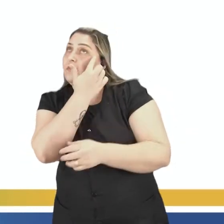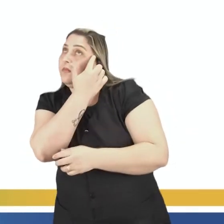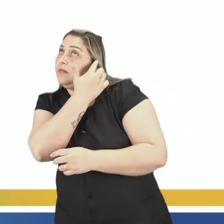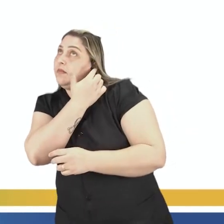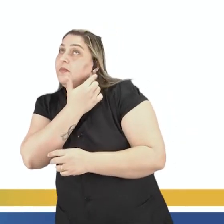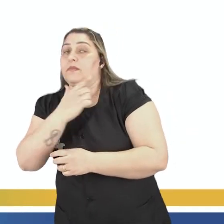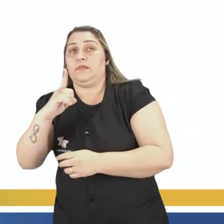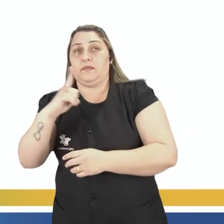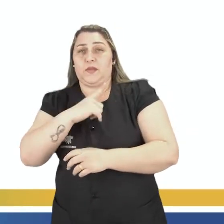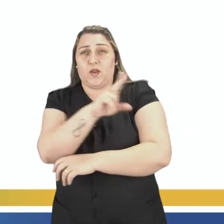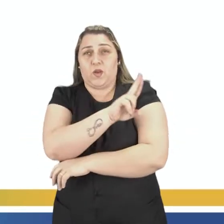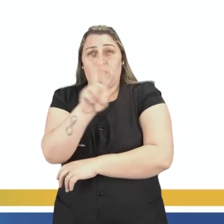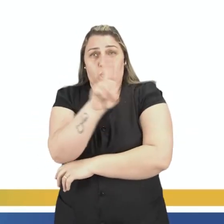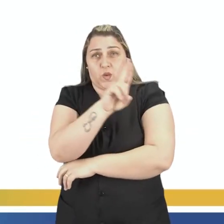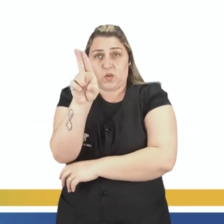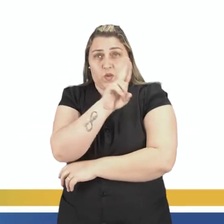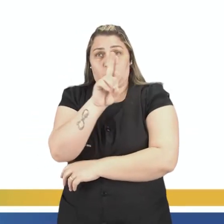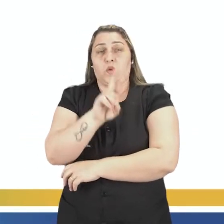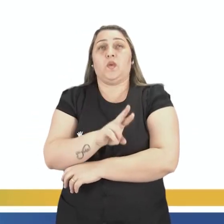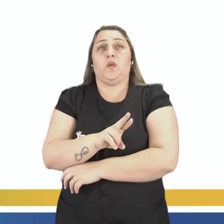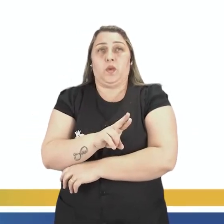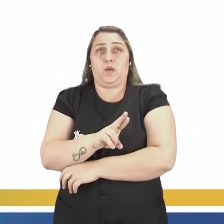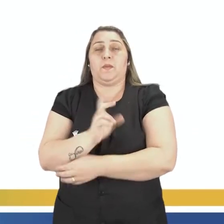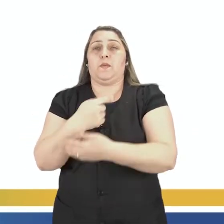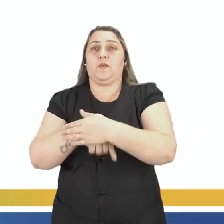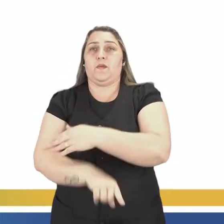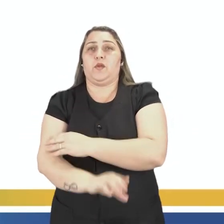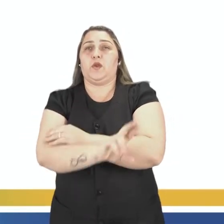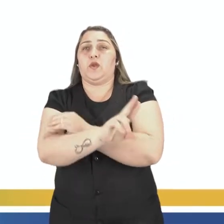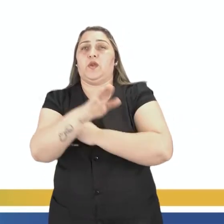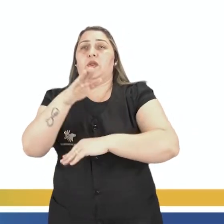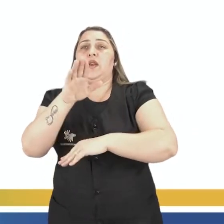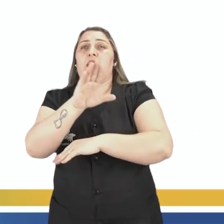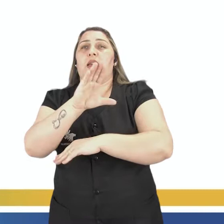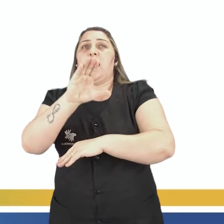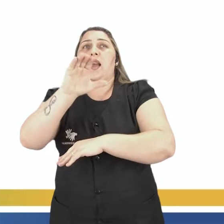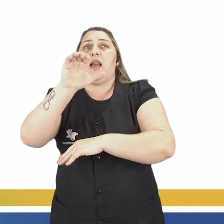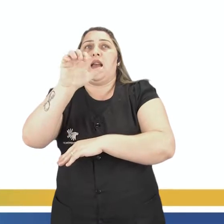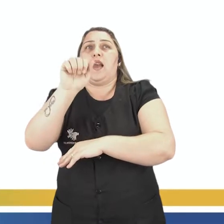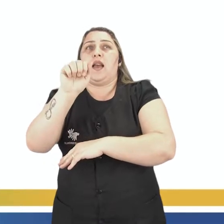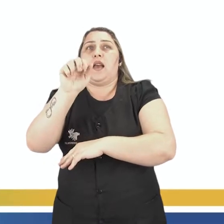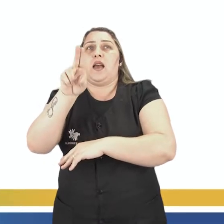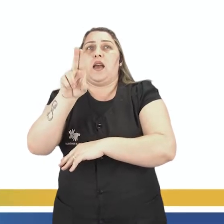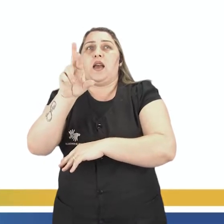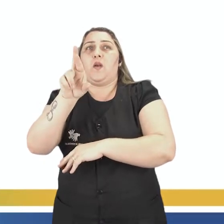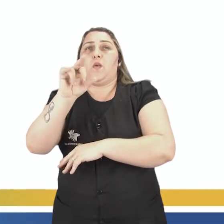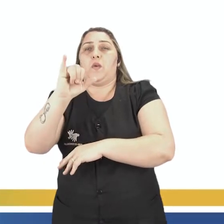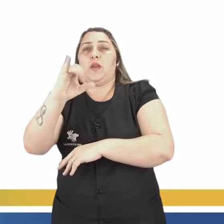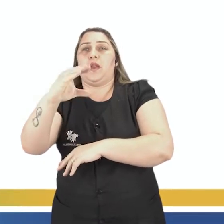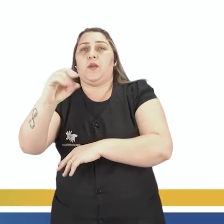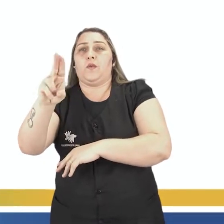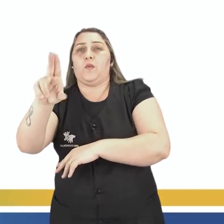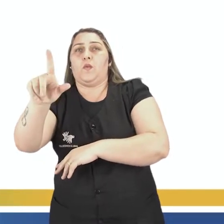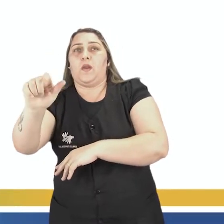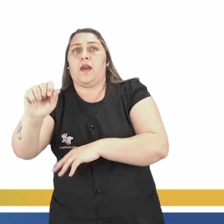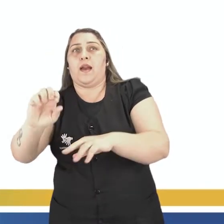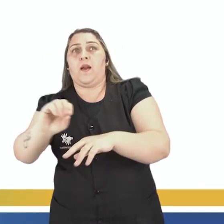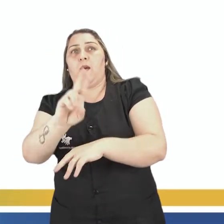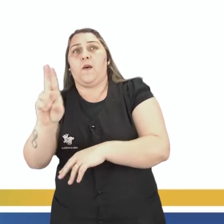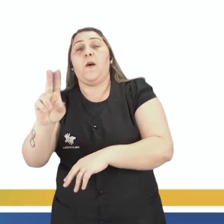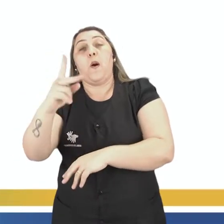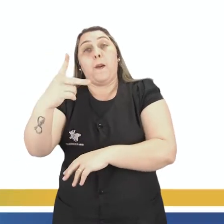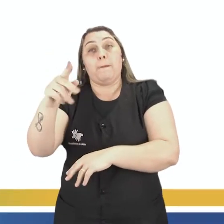tem um nome mais sofisticado. Ele se chama aurícula ou pavilhão. É